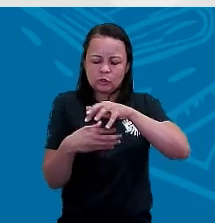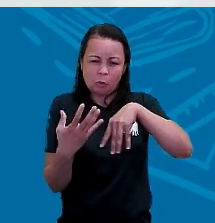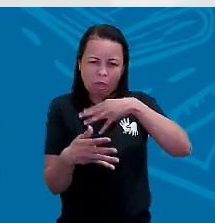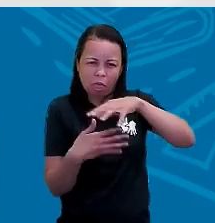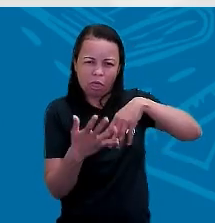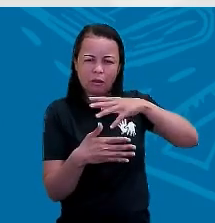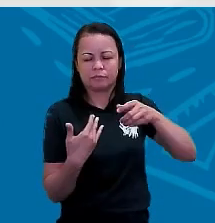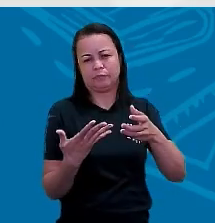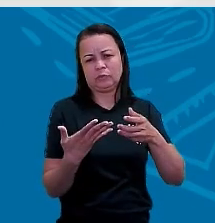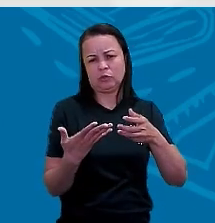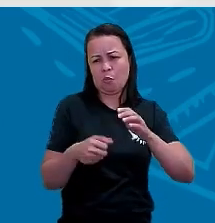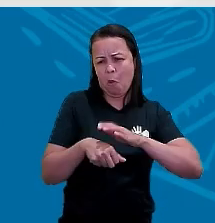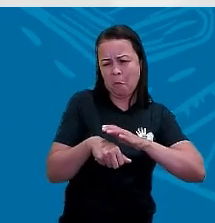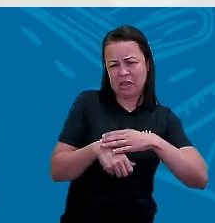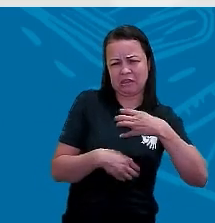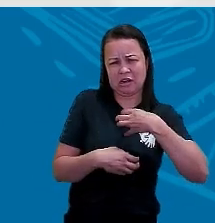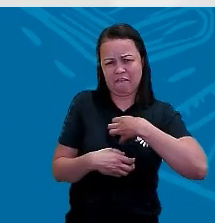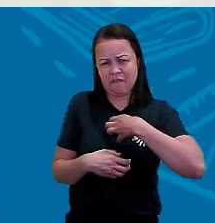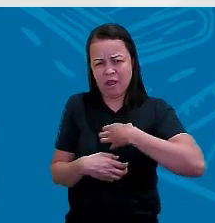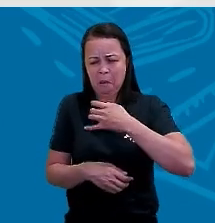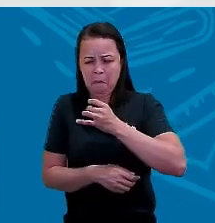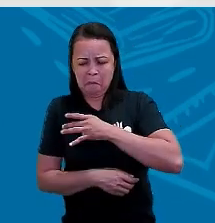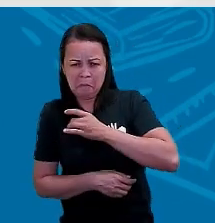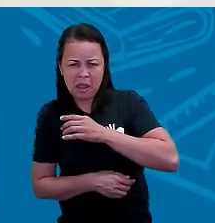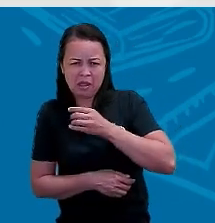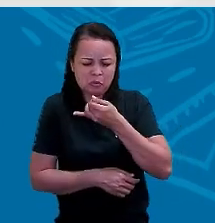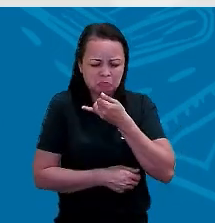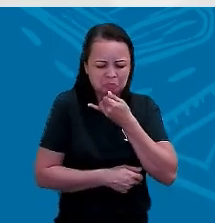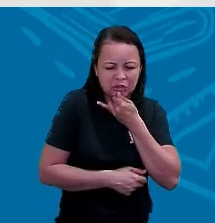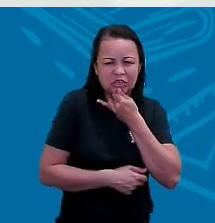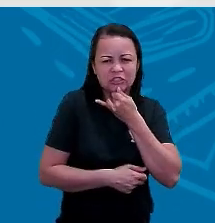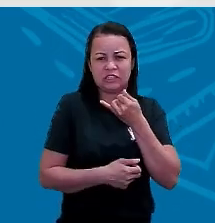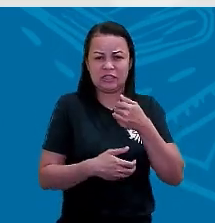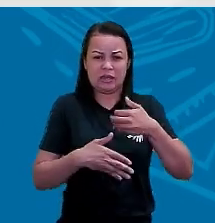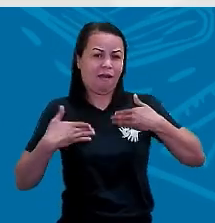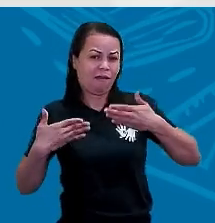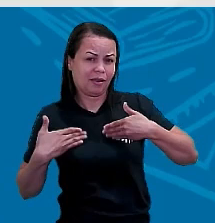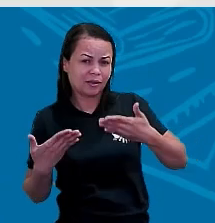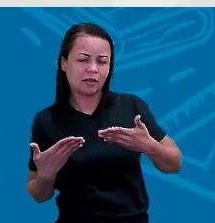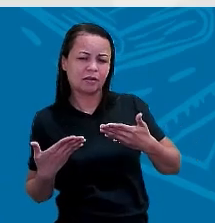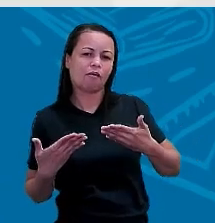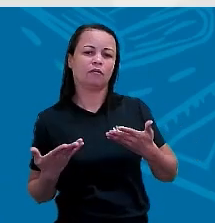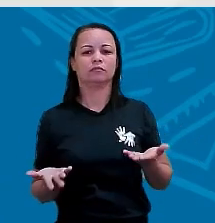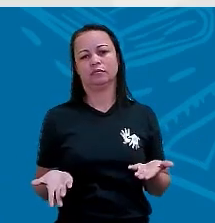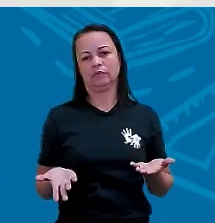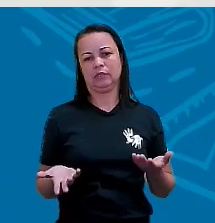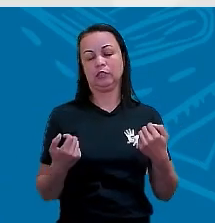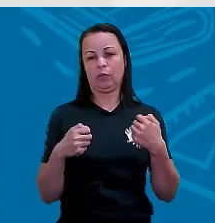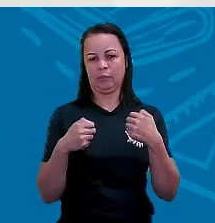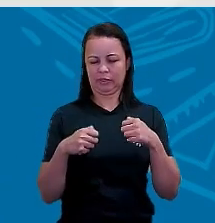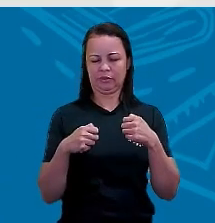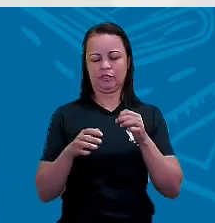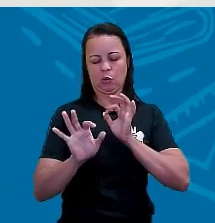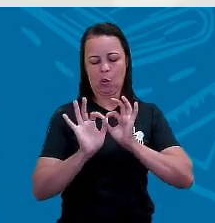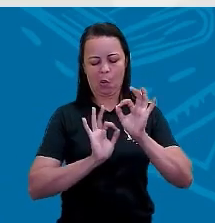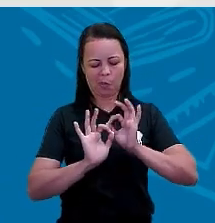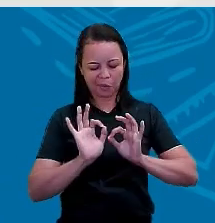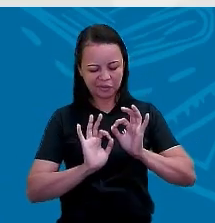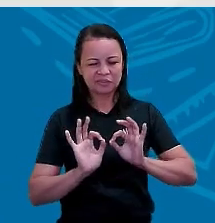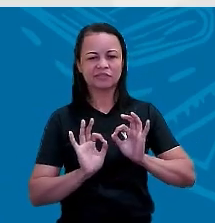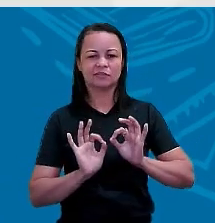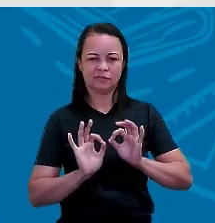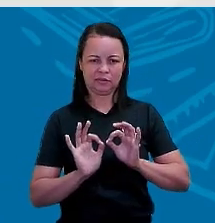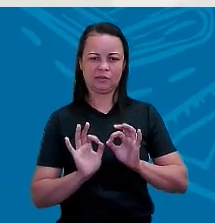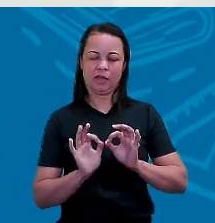sentir. Ora raiva, ora medo, ora tristeza, ora alegria. Então a gente tem que organizar